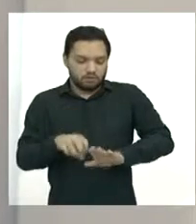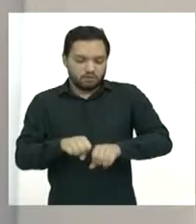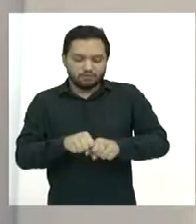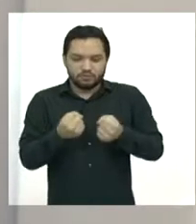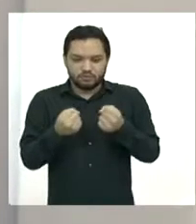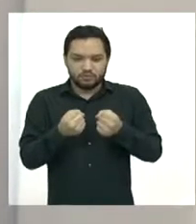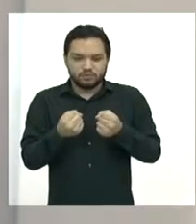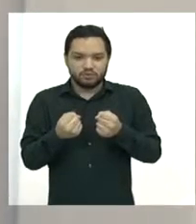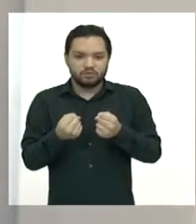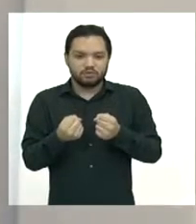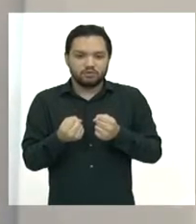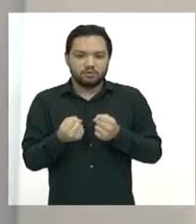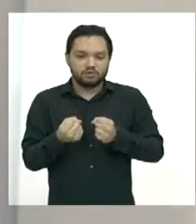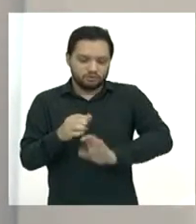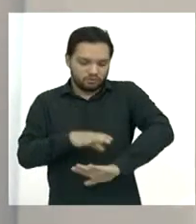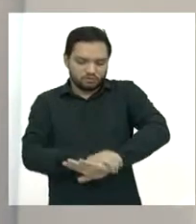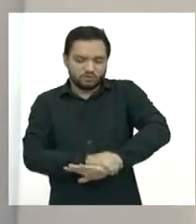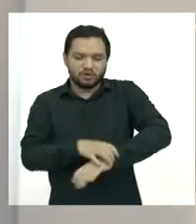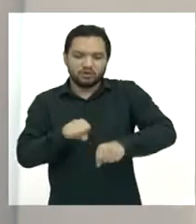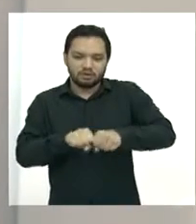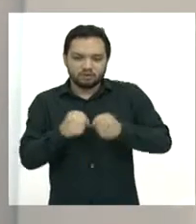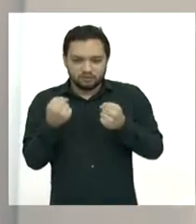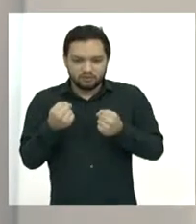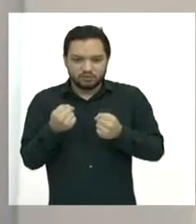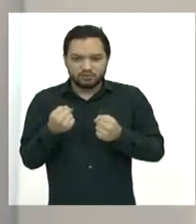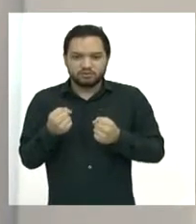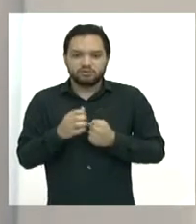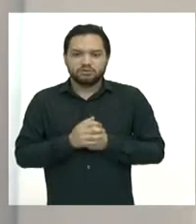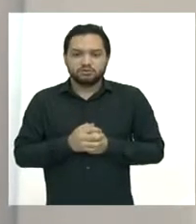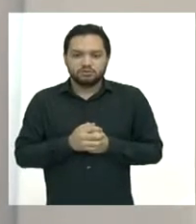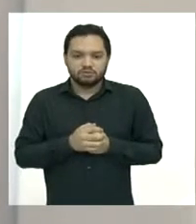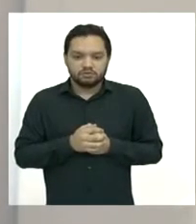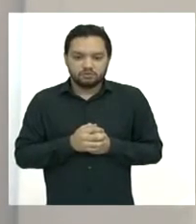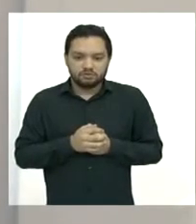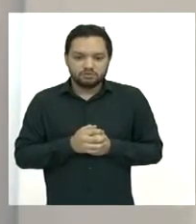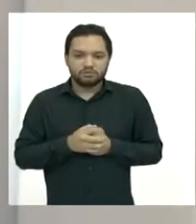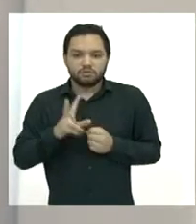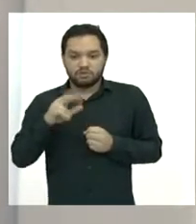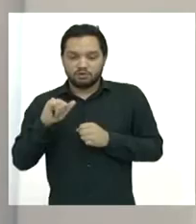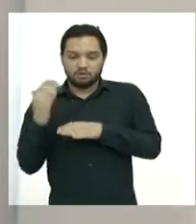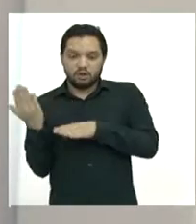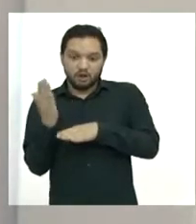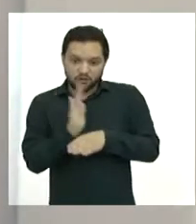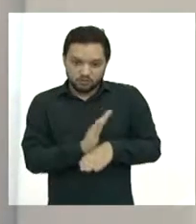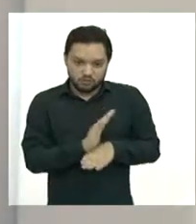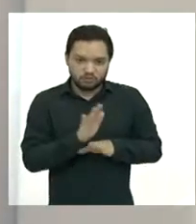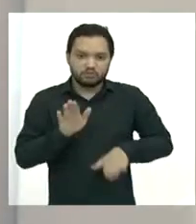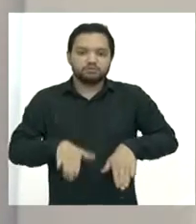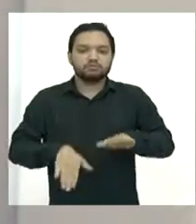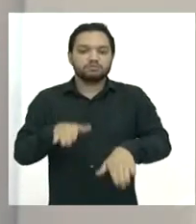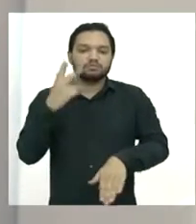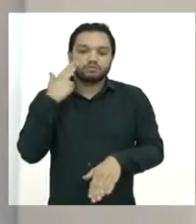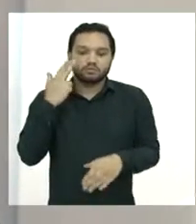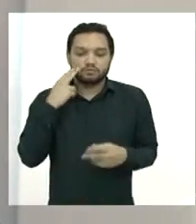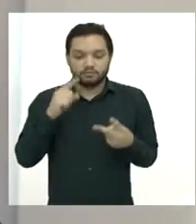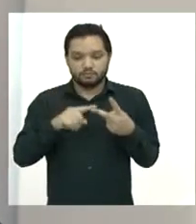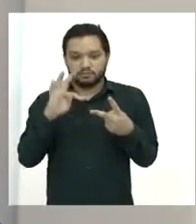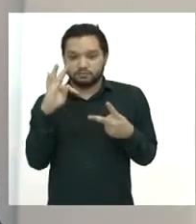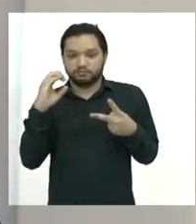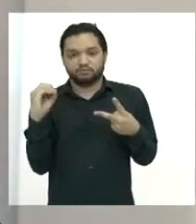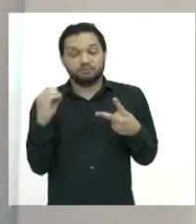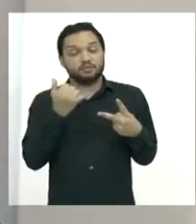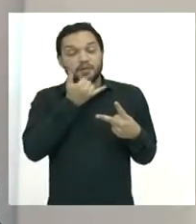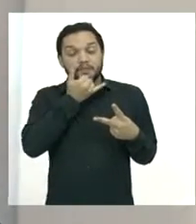então um torce de tornozelo, ele vai te deixar apto a caminhar de novo, tá? E a terapia ocupacional? Aí